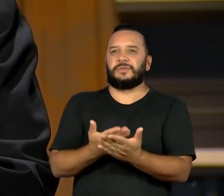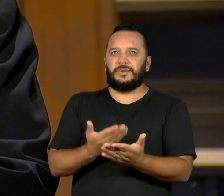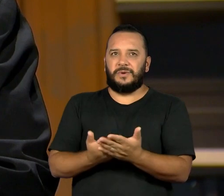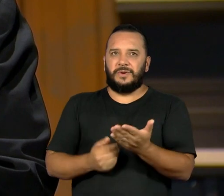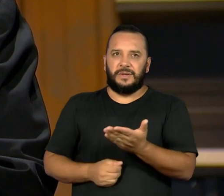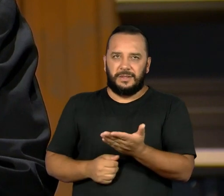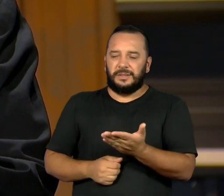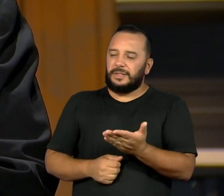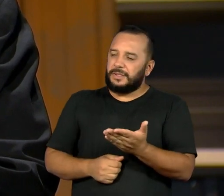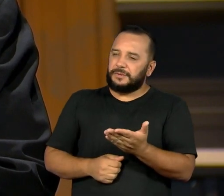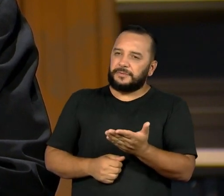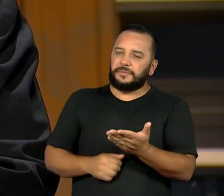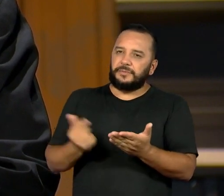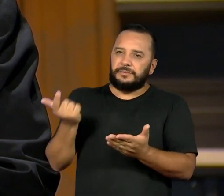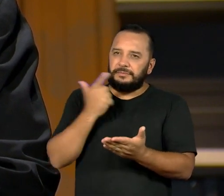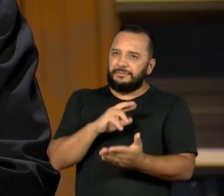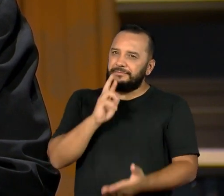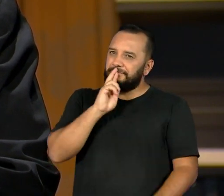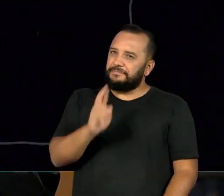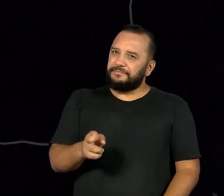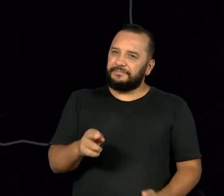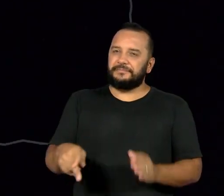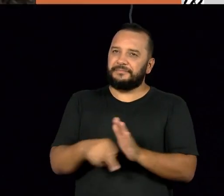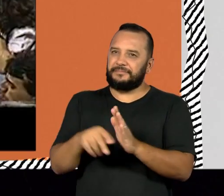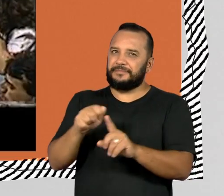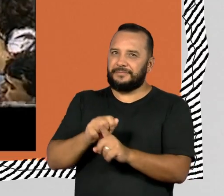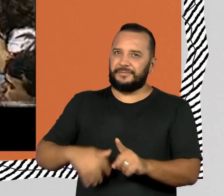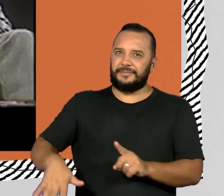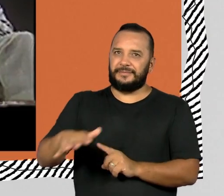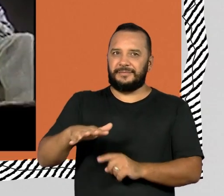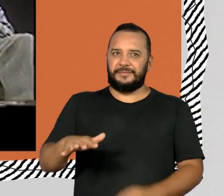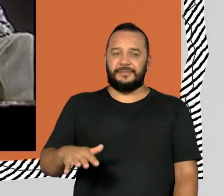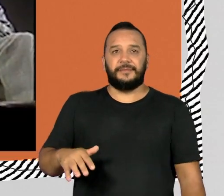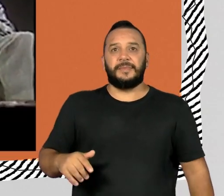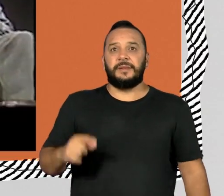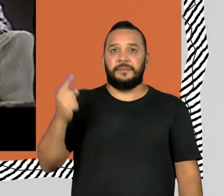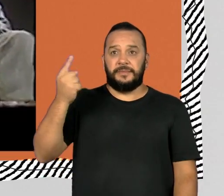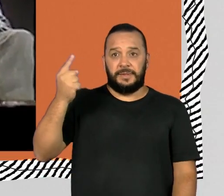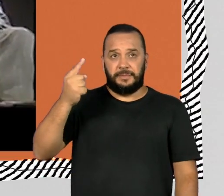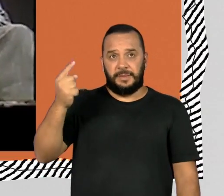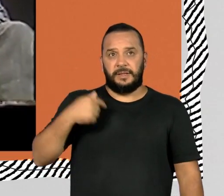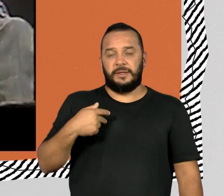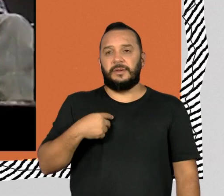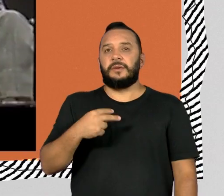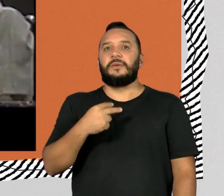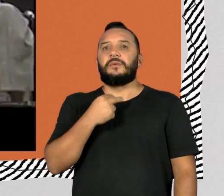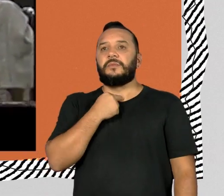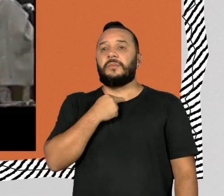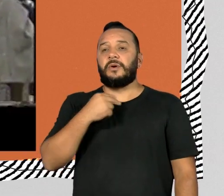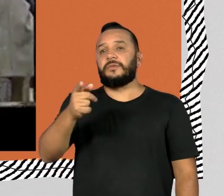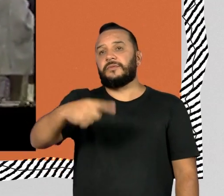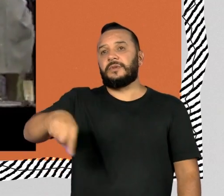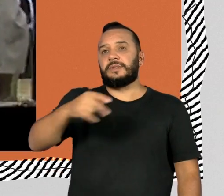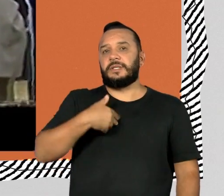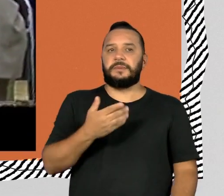o seu resultado para a sociedade. Primeiro, não deixem morrer em vocês os jovens